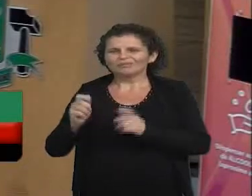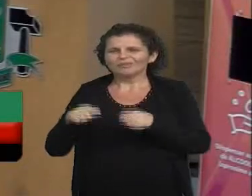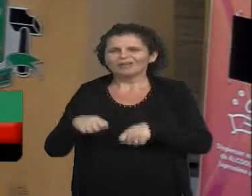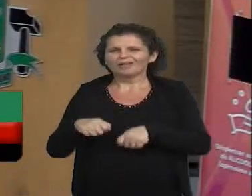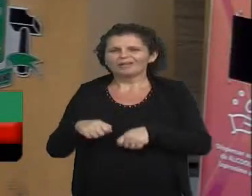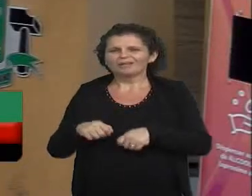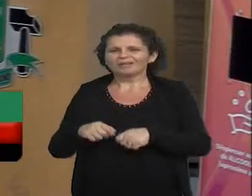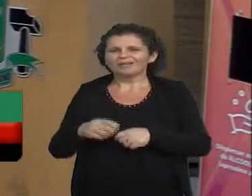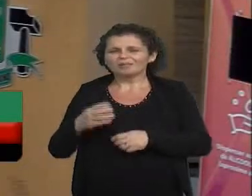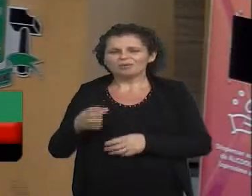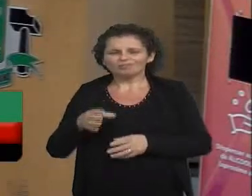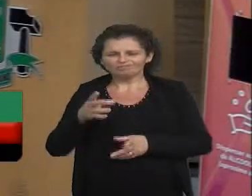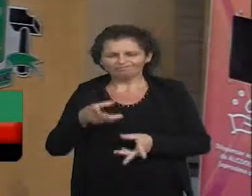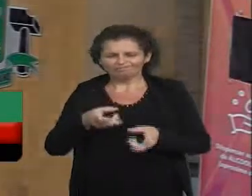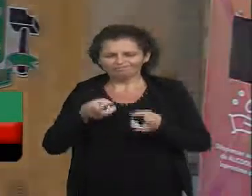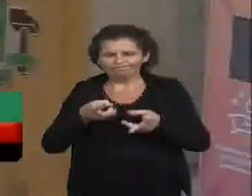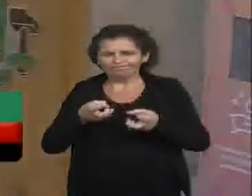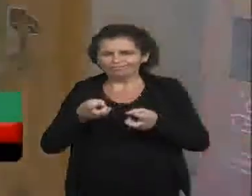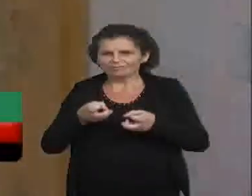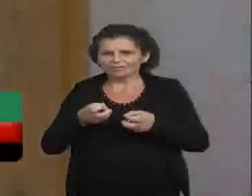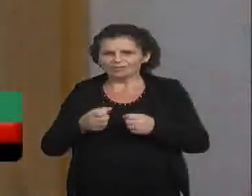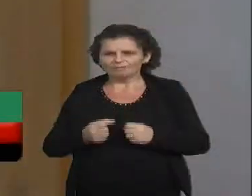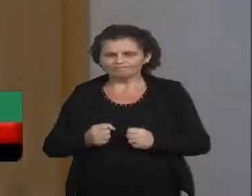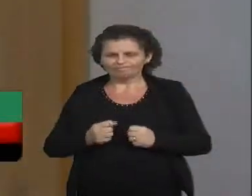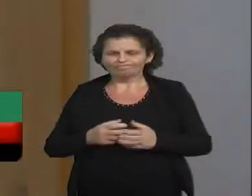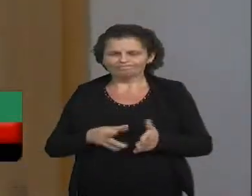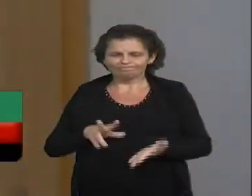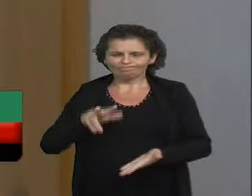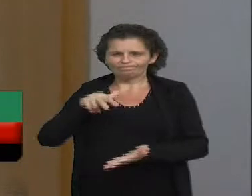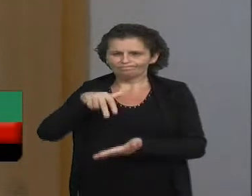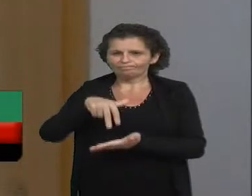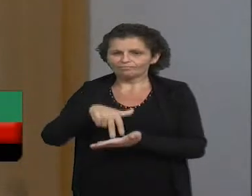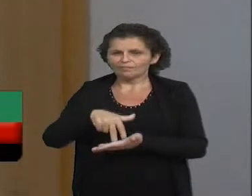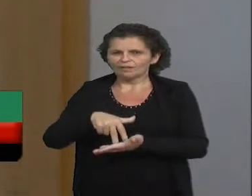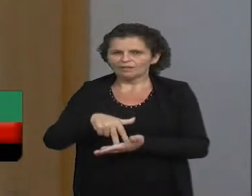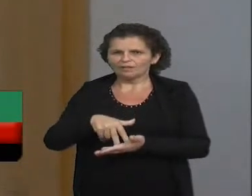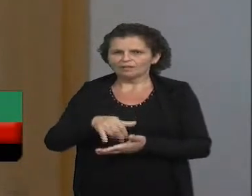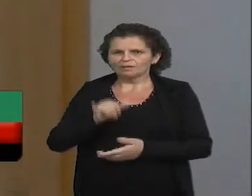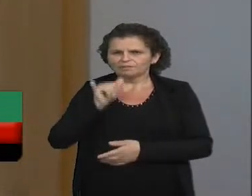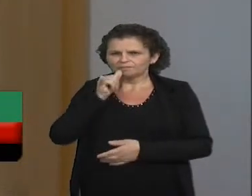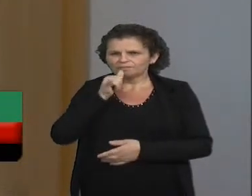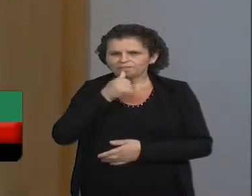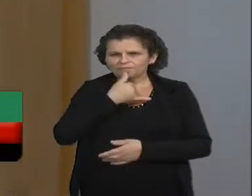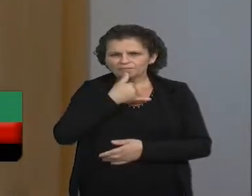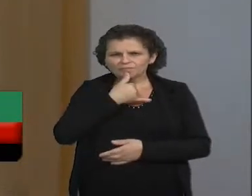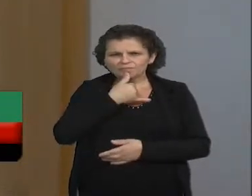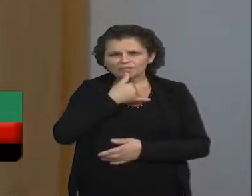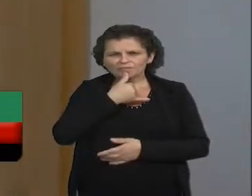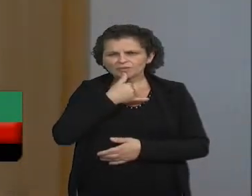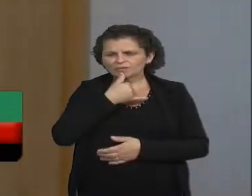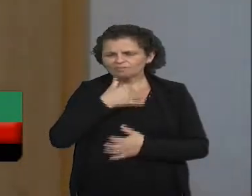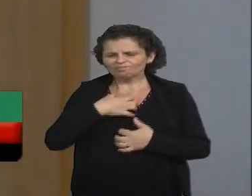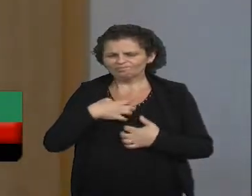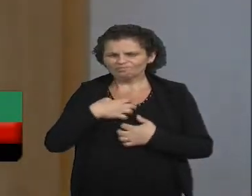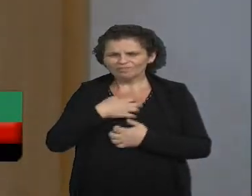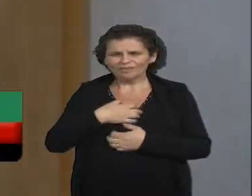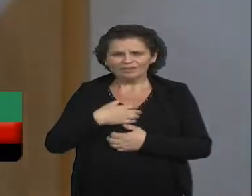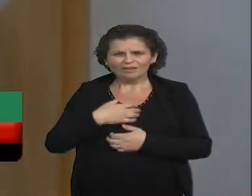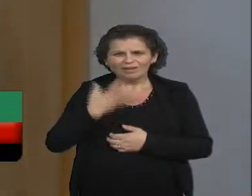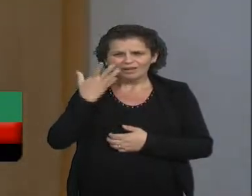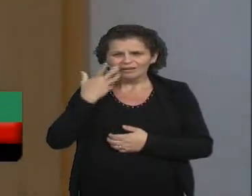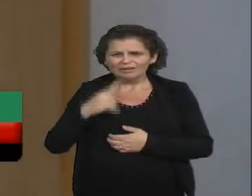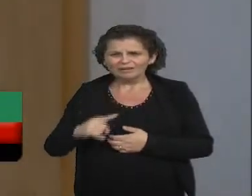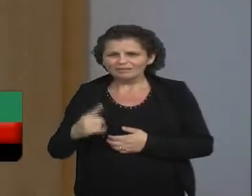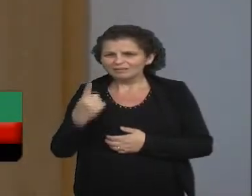aqui e não se pronunciar a respeito, né? A gente fica muito triste com uma situação dessa, uma criança de 10